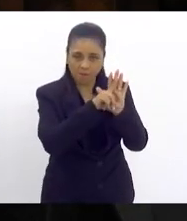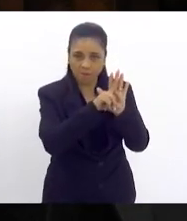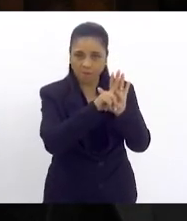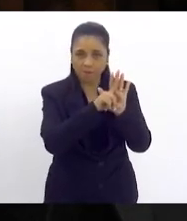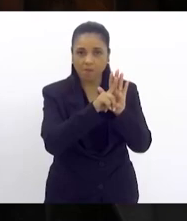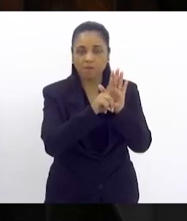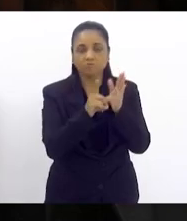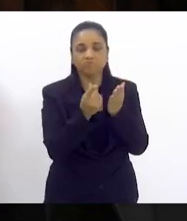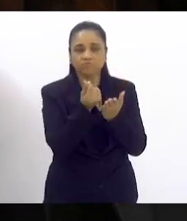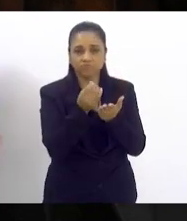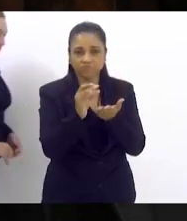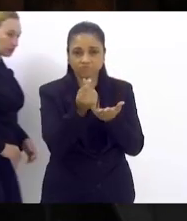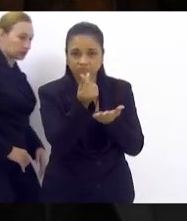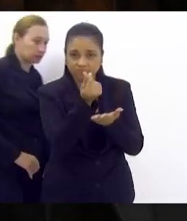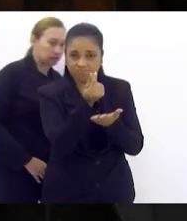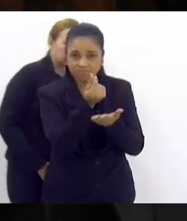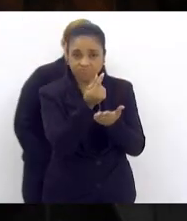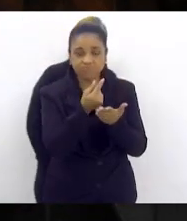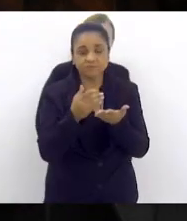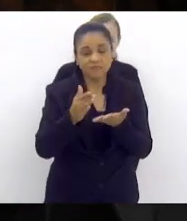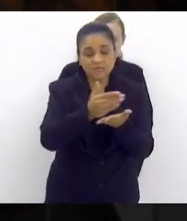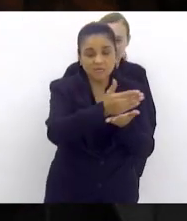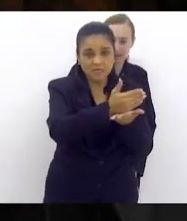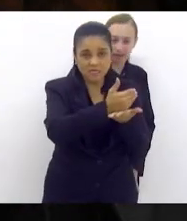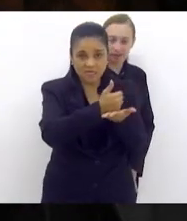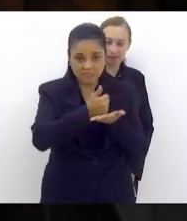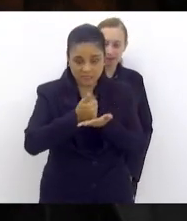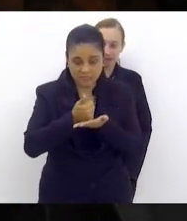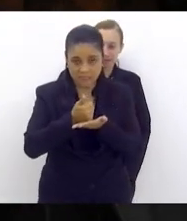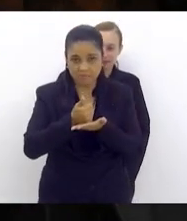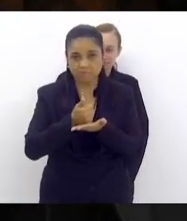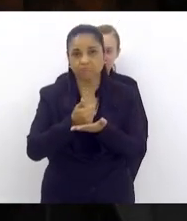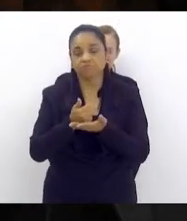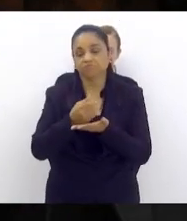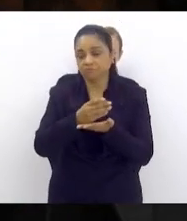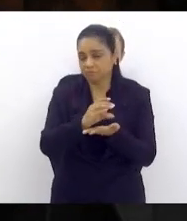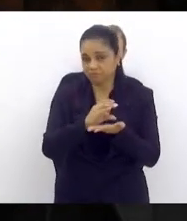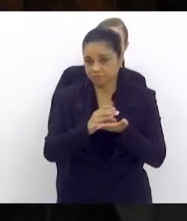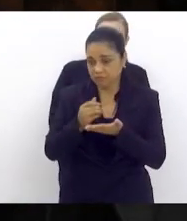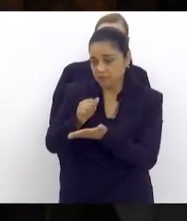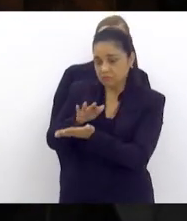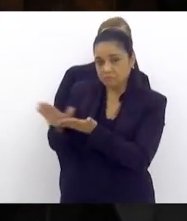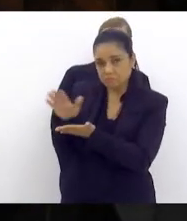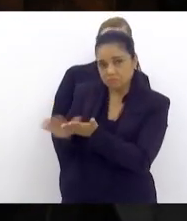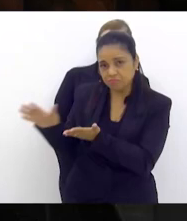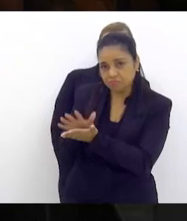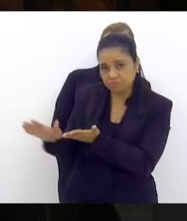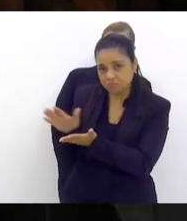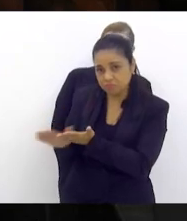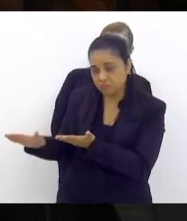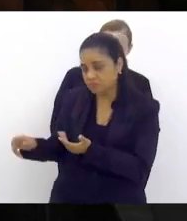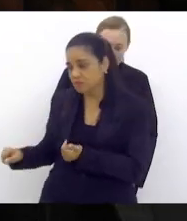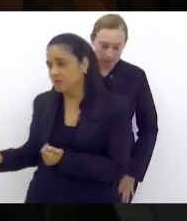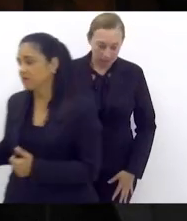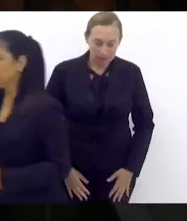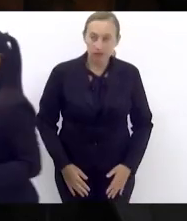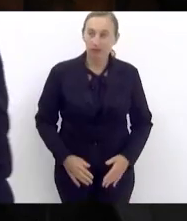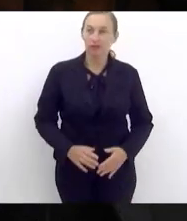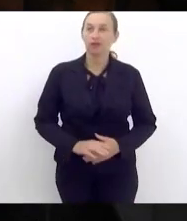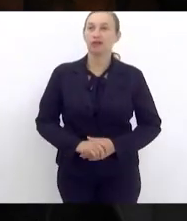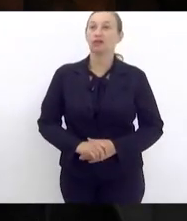as projeções também de receitas e despesas para o próximo triênio,